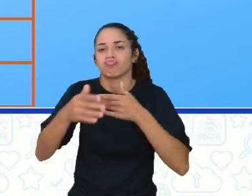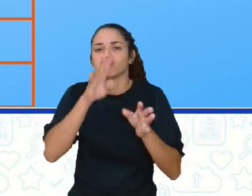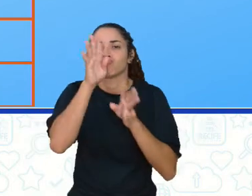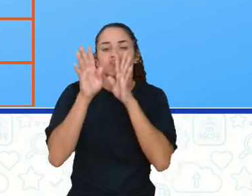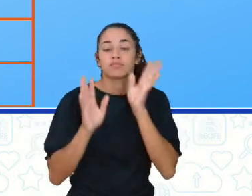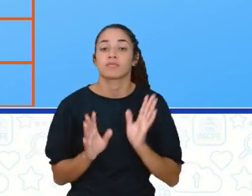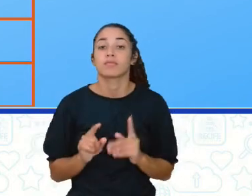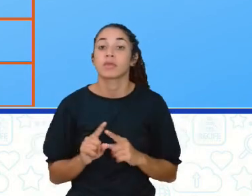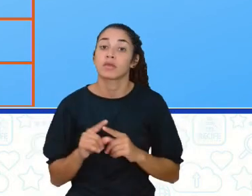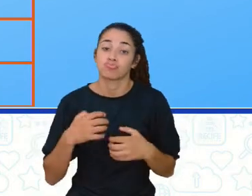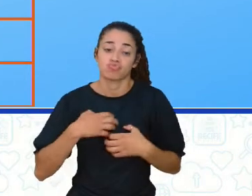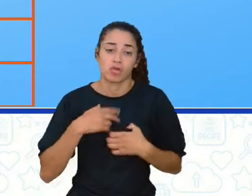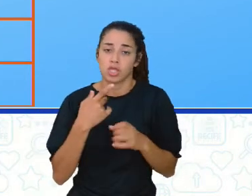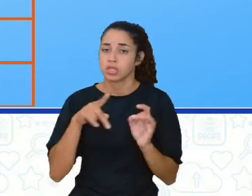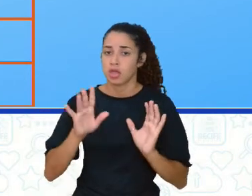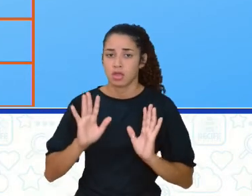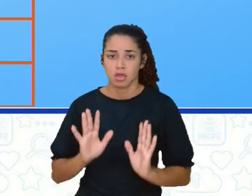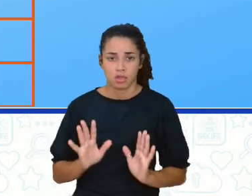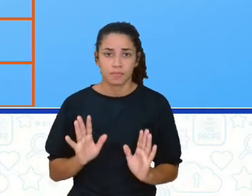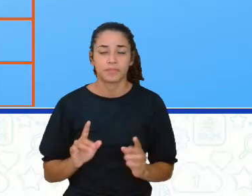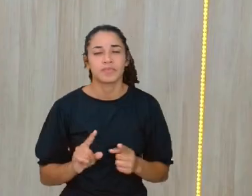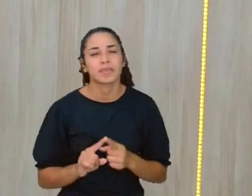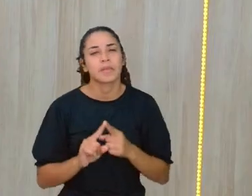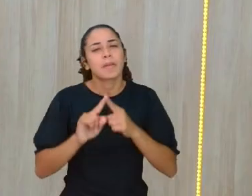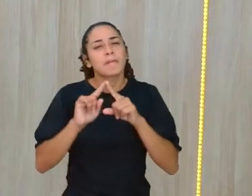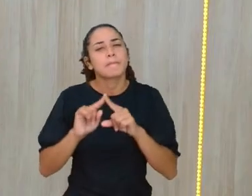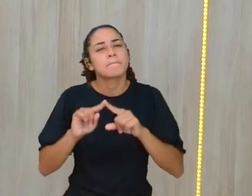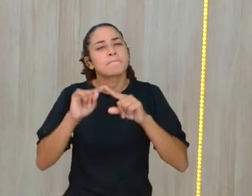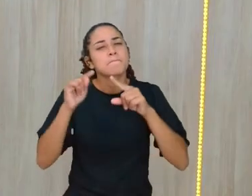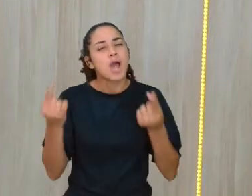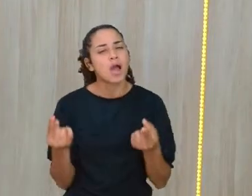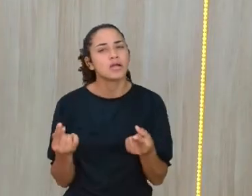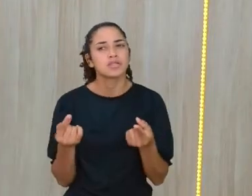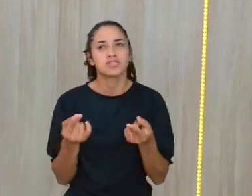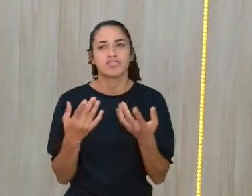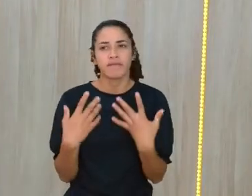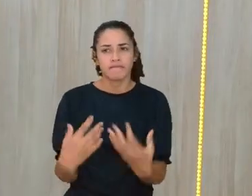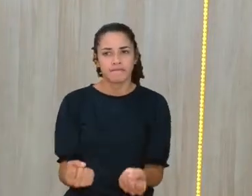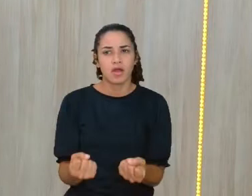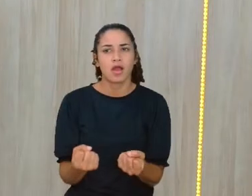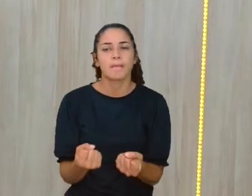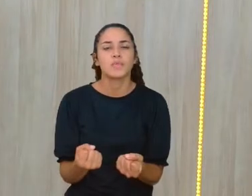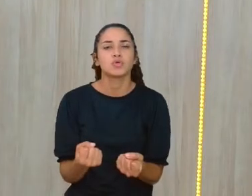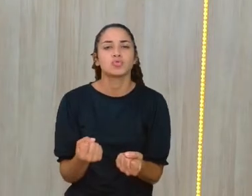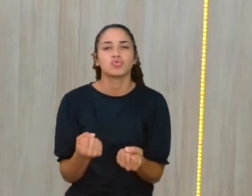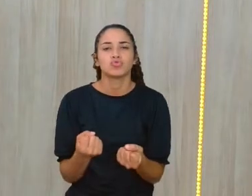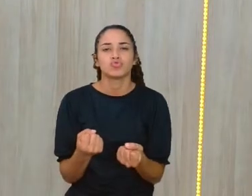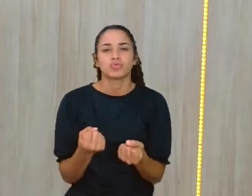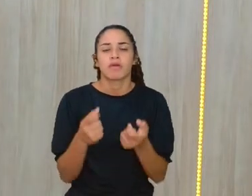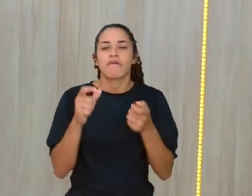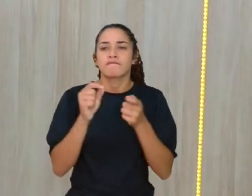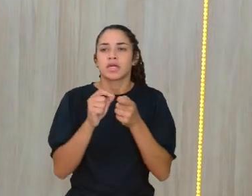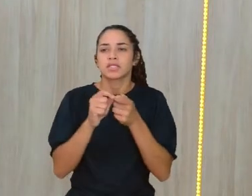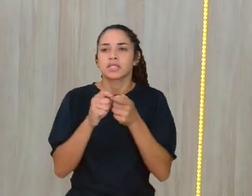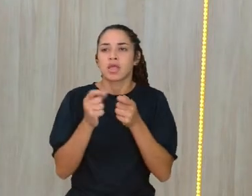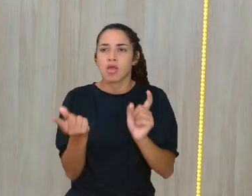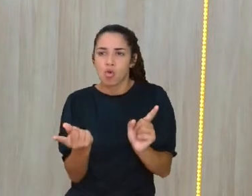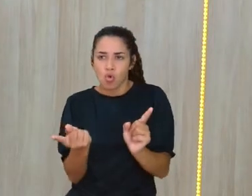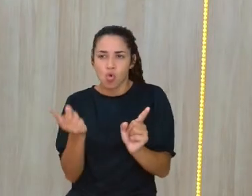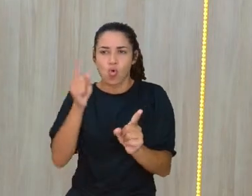sequência como se eu estivesse fazendo a mesma sequência invertido, né? Fiz essa sequência até